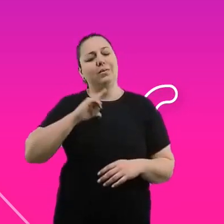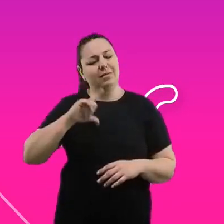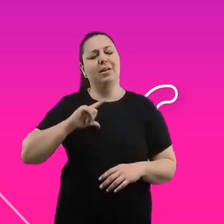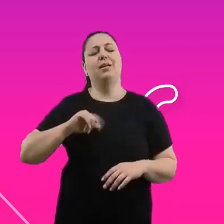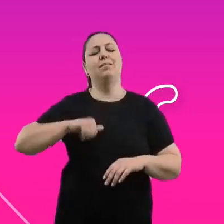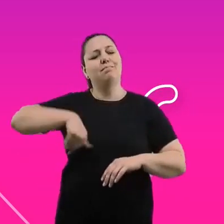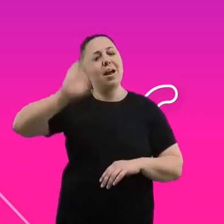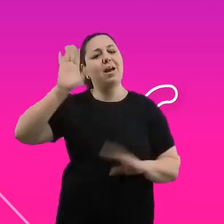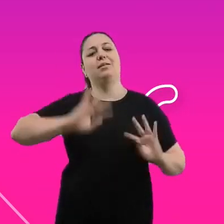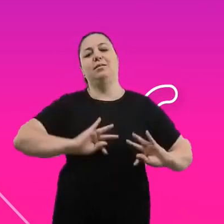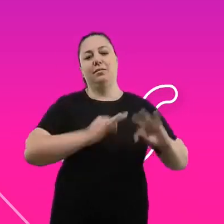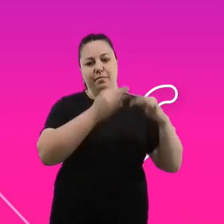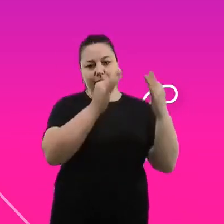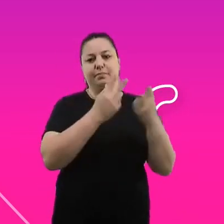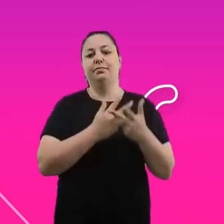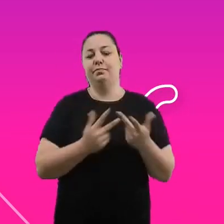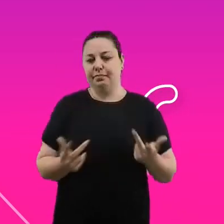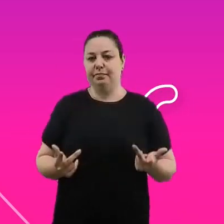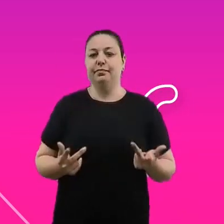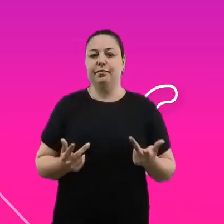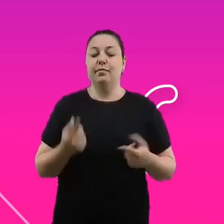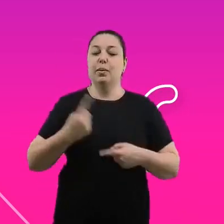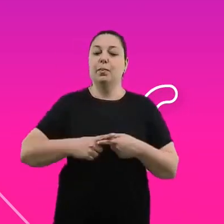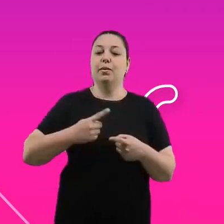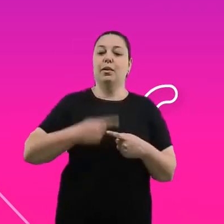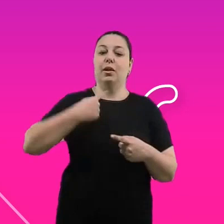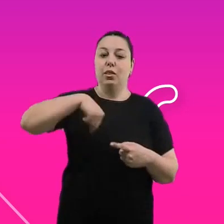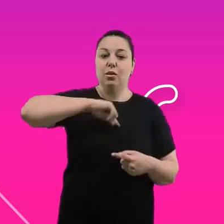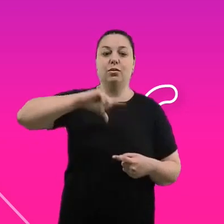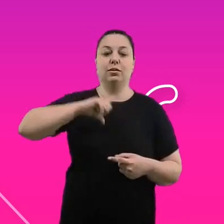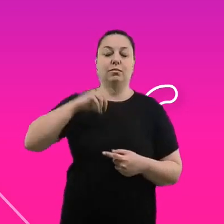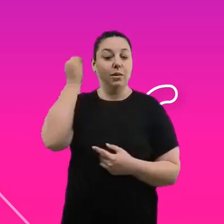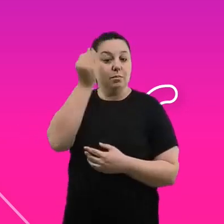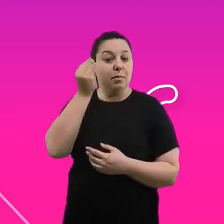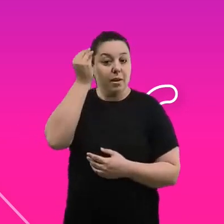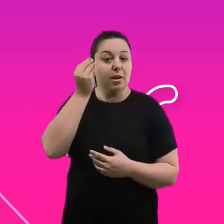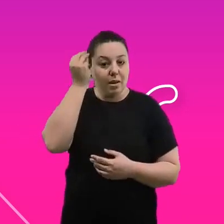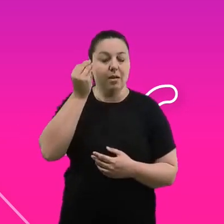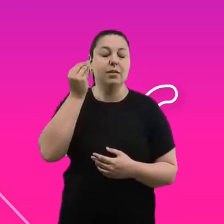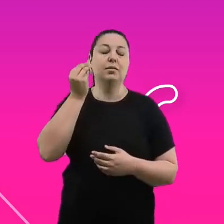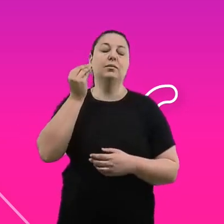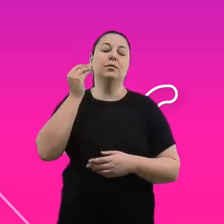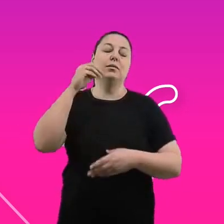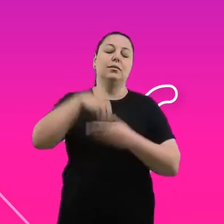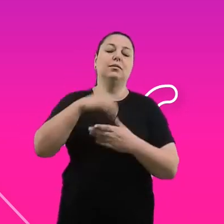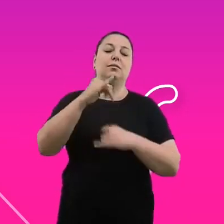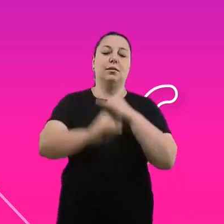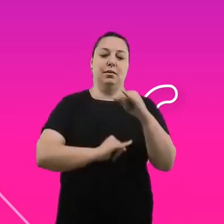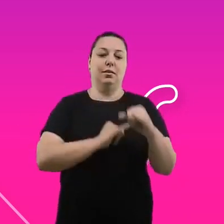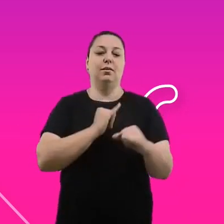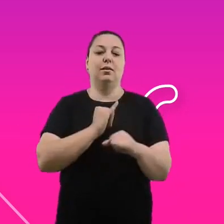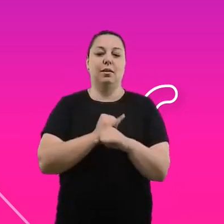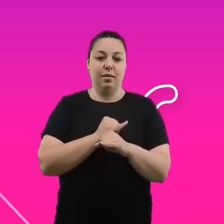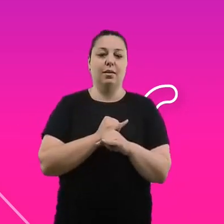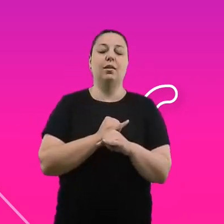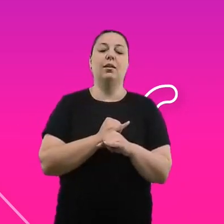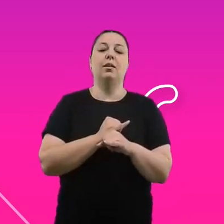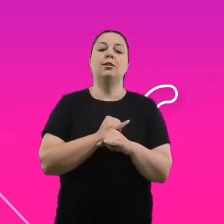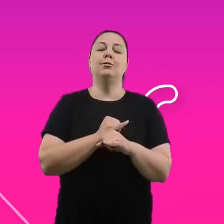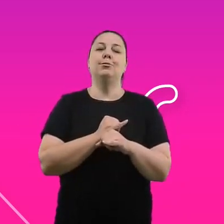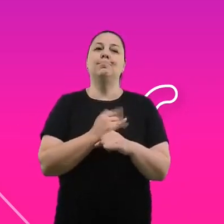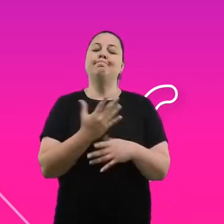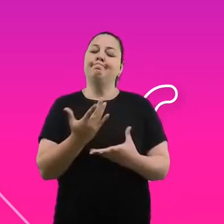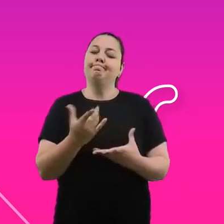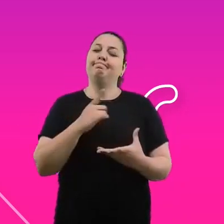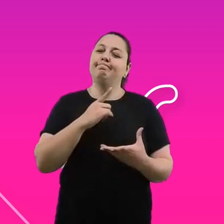poder analisar. E porque a nossa experiência na internet, né, ela, o jeito que ela foi setada, de alguma maneira,